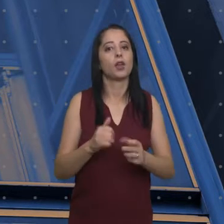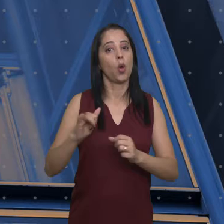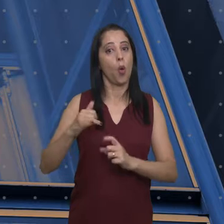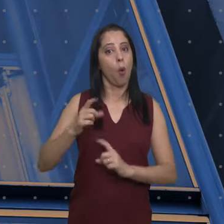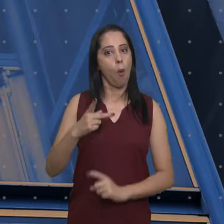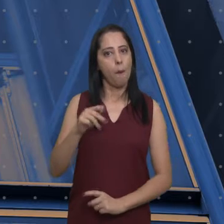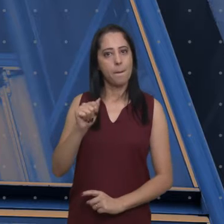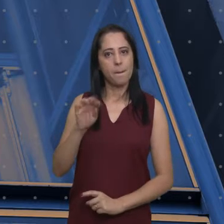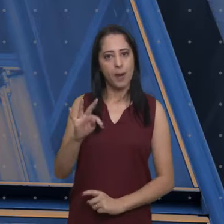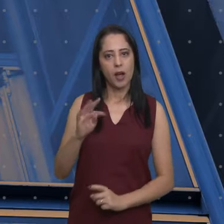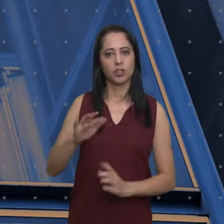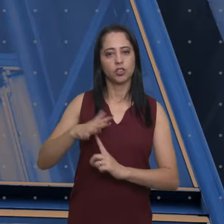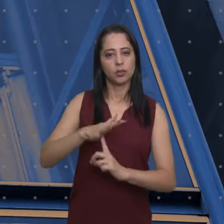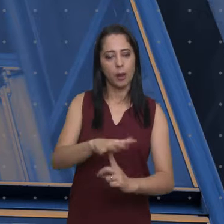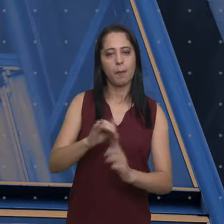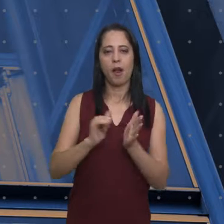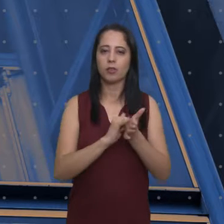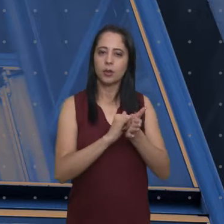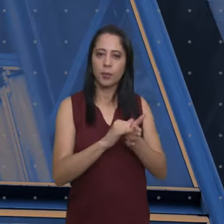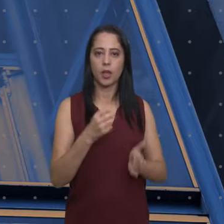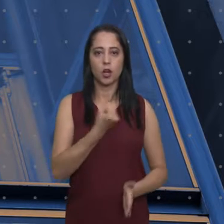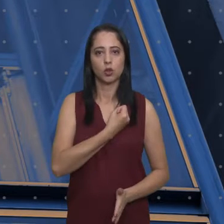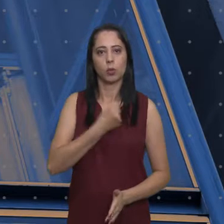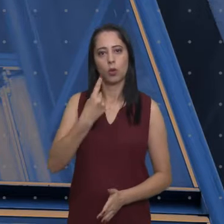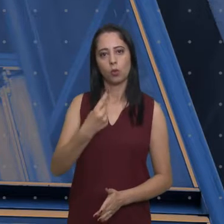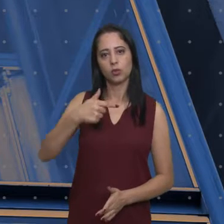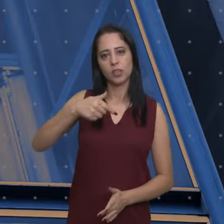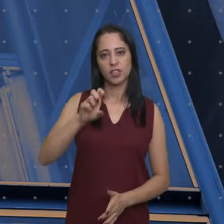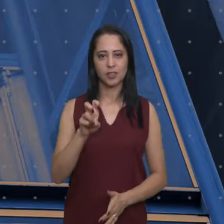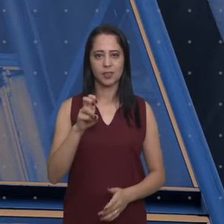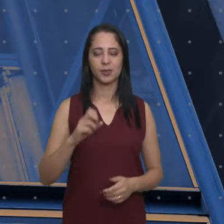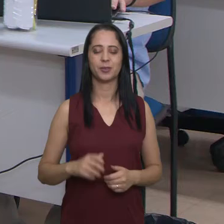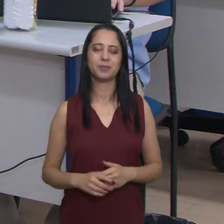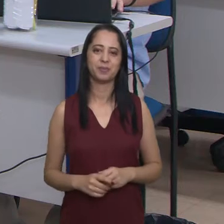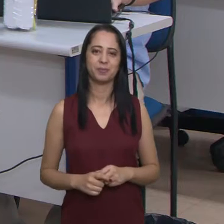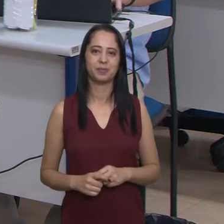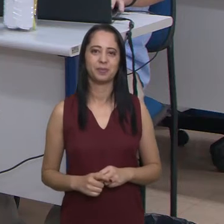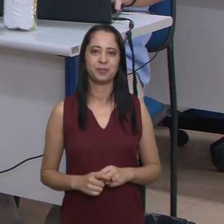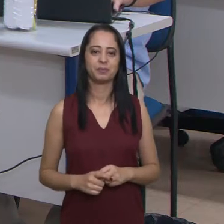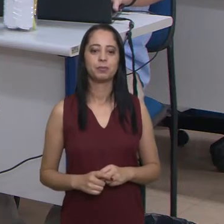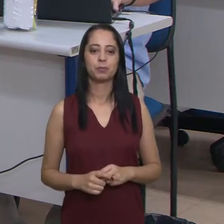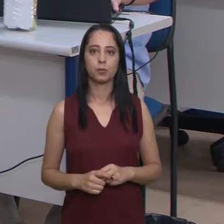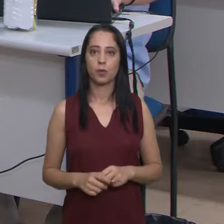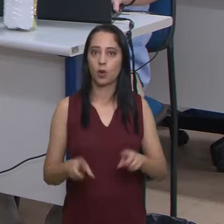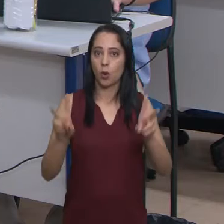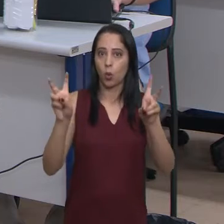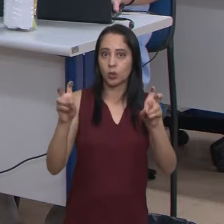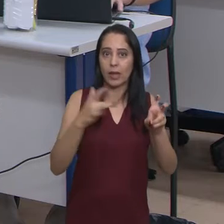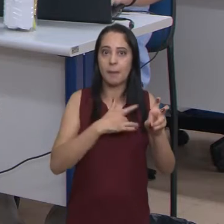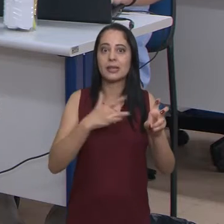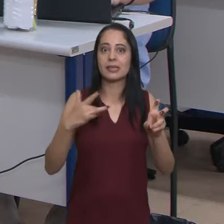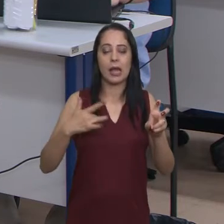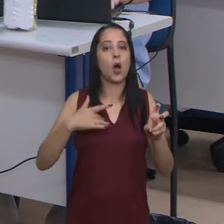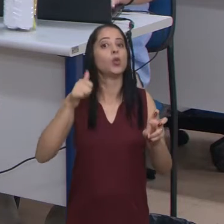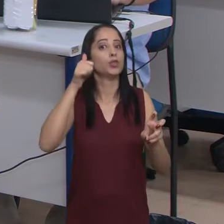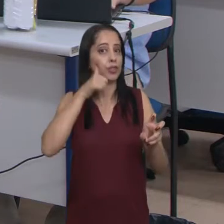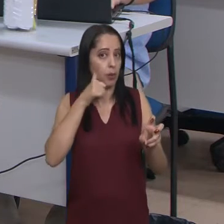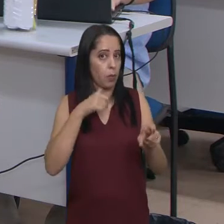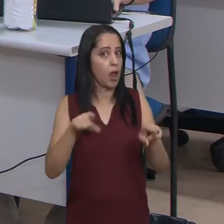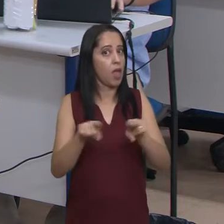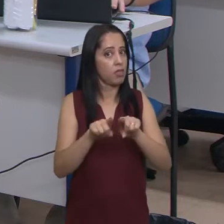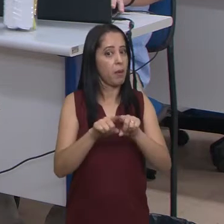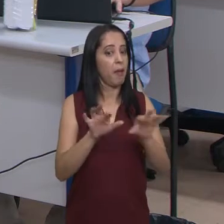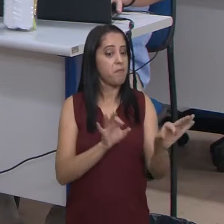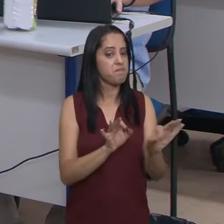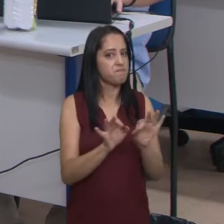fica na Praça Afonso Pena, número 175, no centro. E o assunto agora é saúde feminina e planejamento